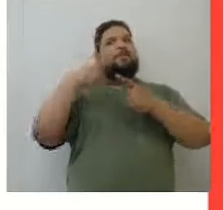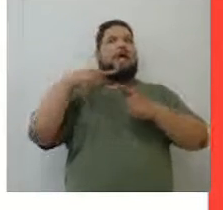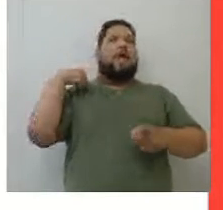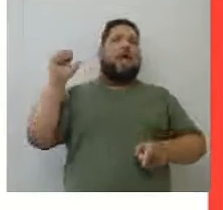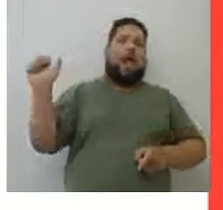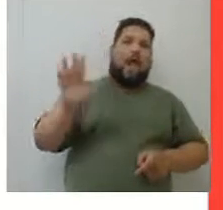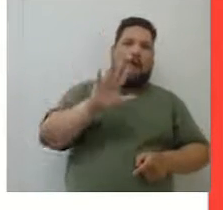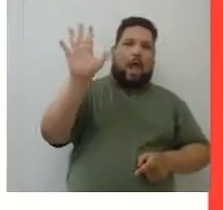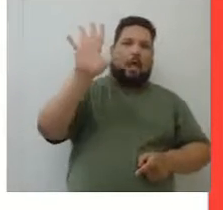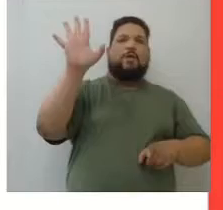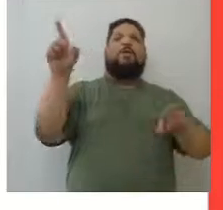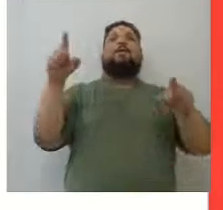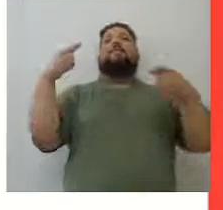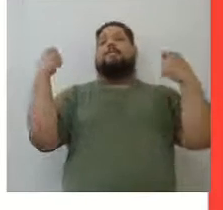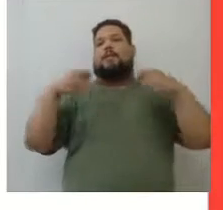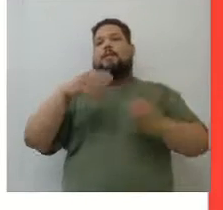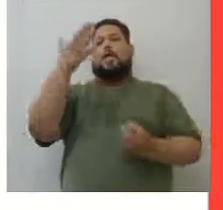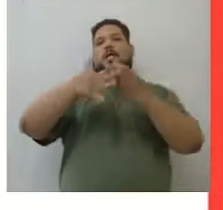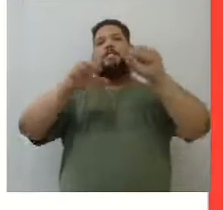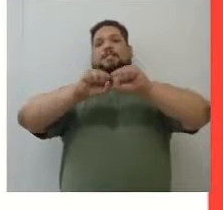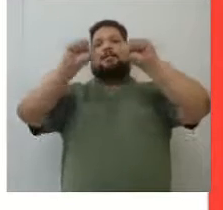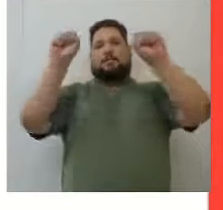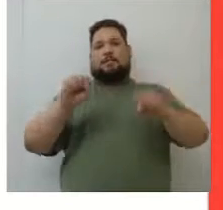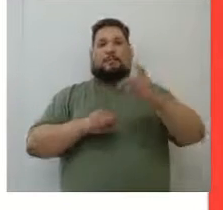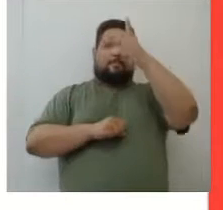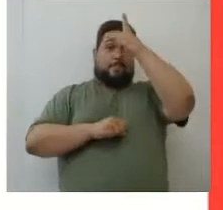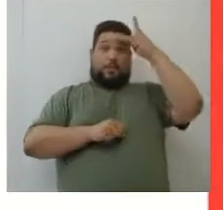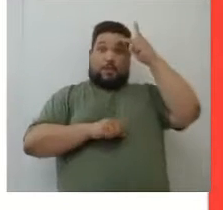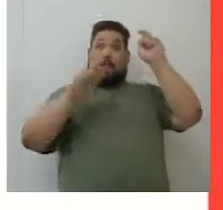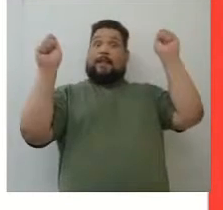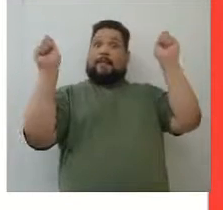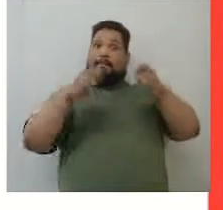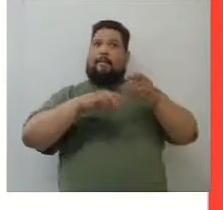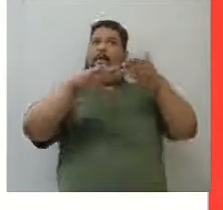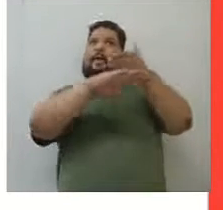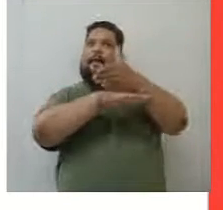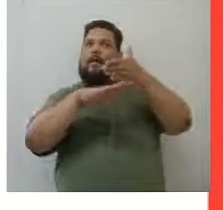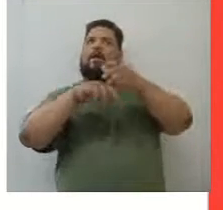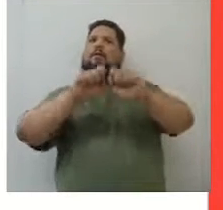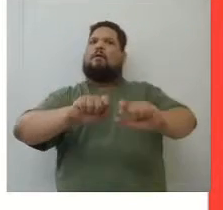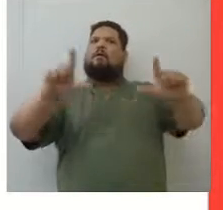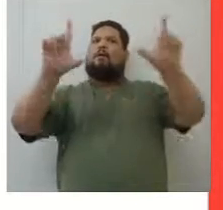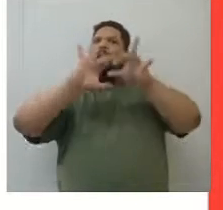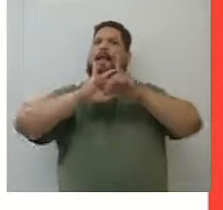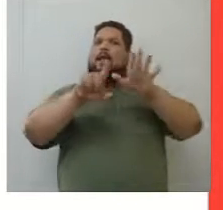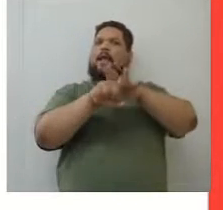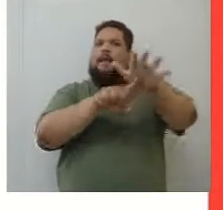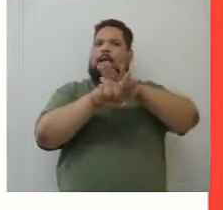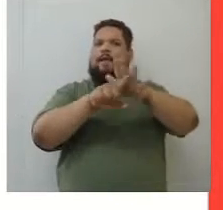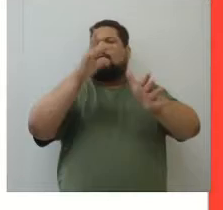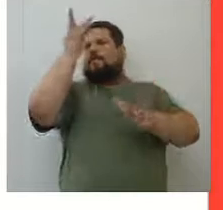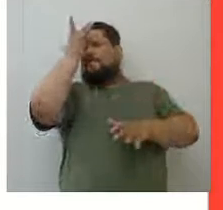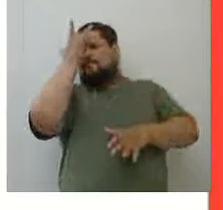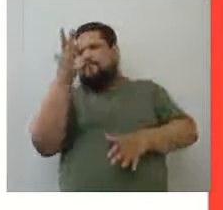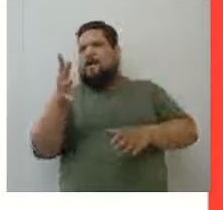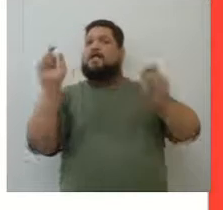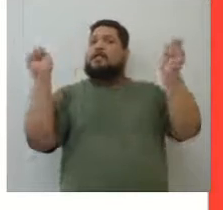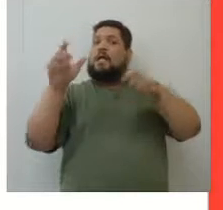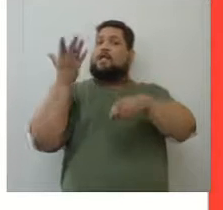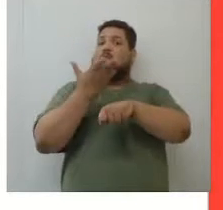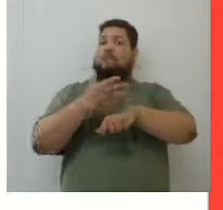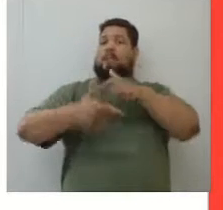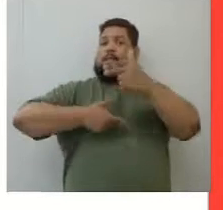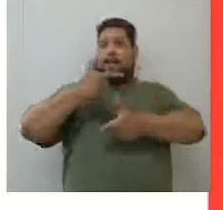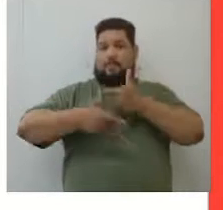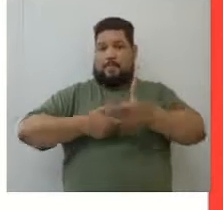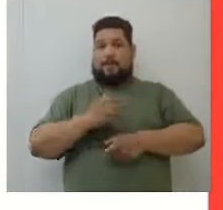caro. E tinha que inventar um sistema que as pessoas tivessem um acesso maior, né? Fosse uma coisa mais fácil, uma coisa mais prática.